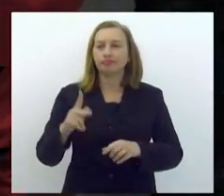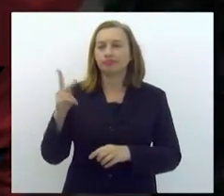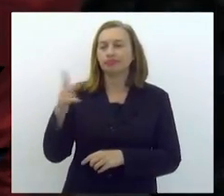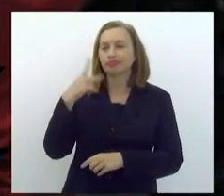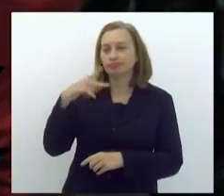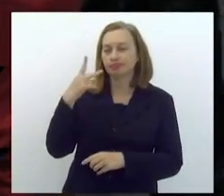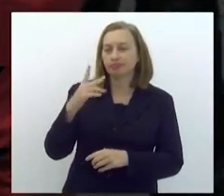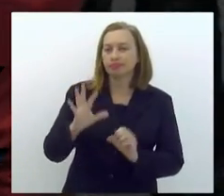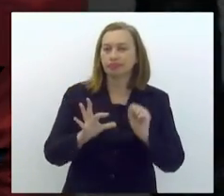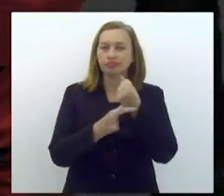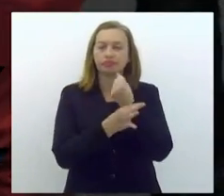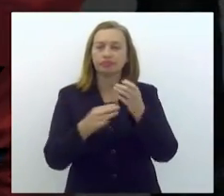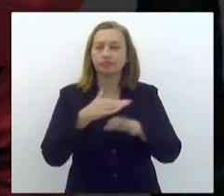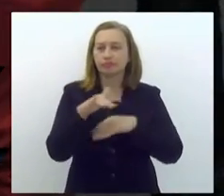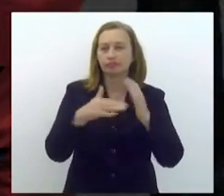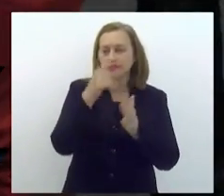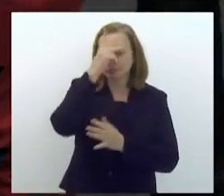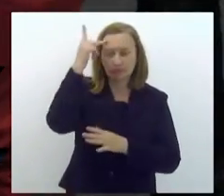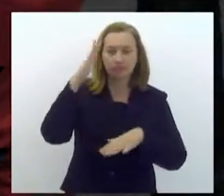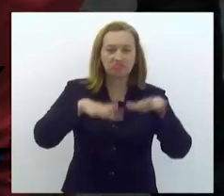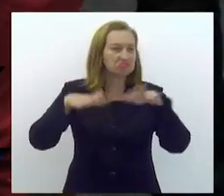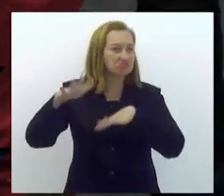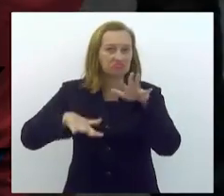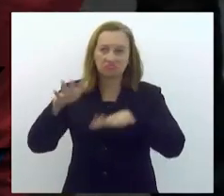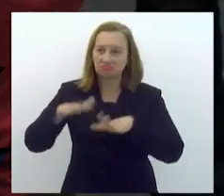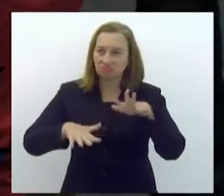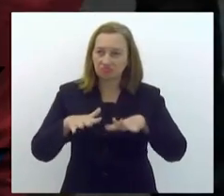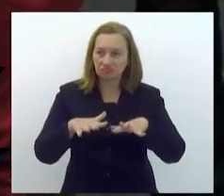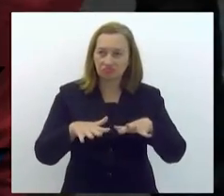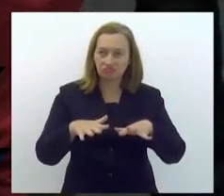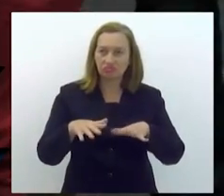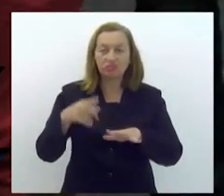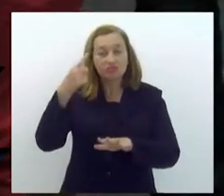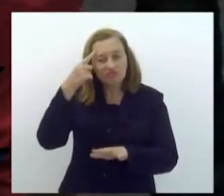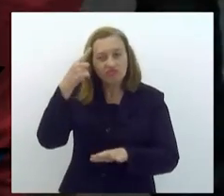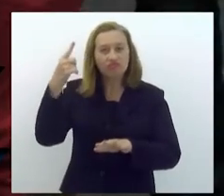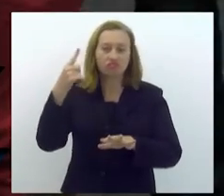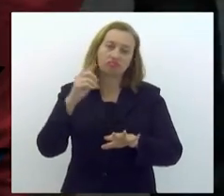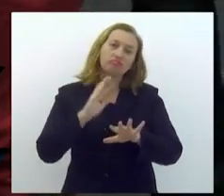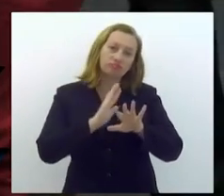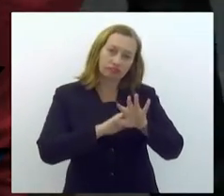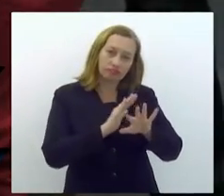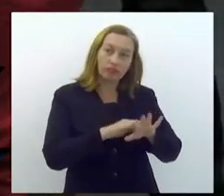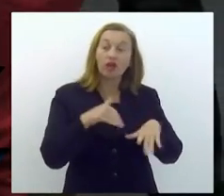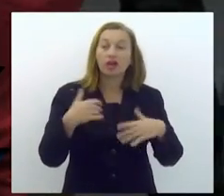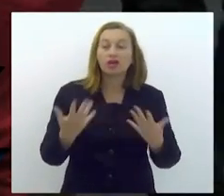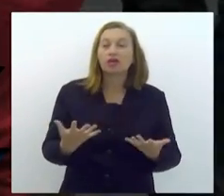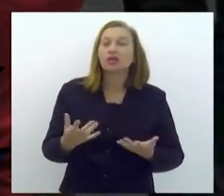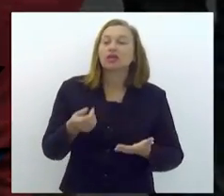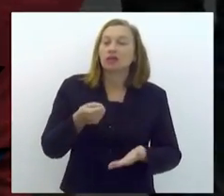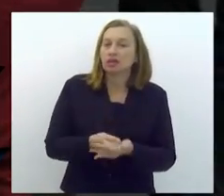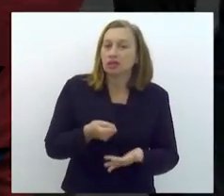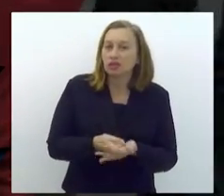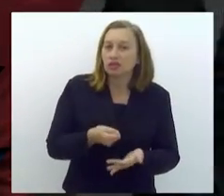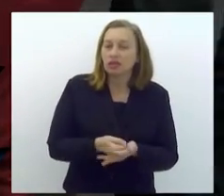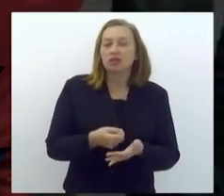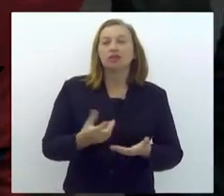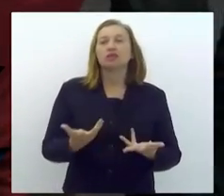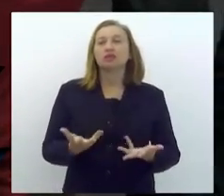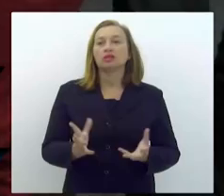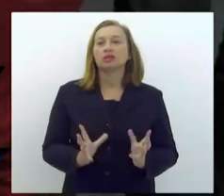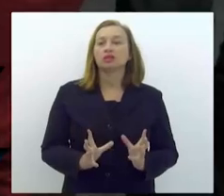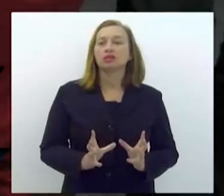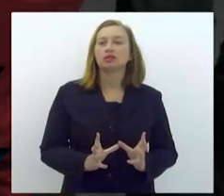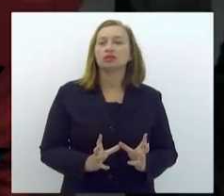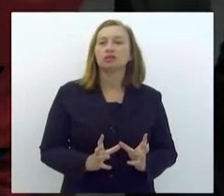para todas as pessoas Independentes de suas convicções ideológicas exigimos que as autoridades